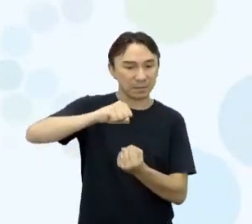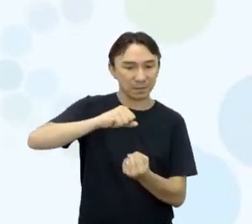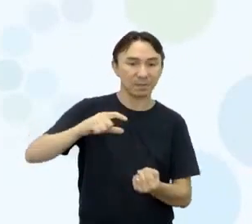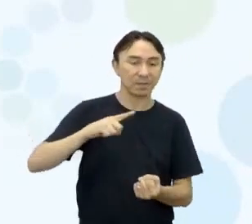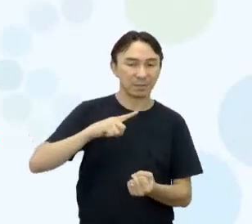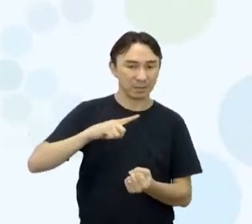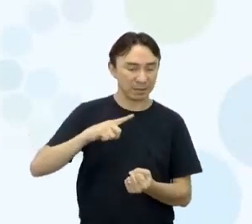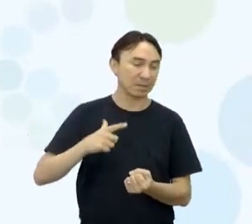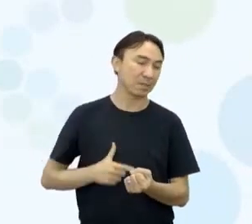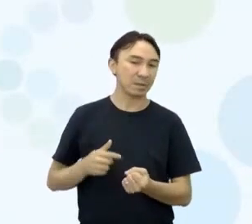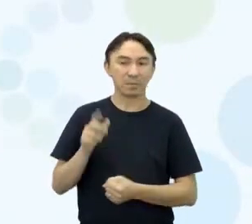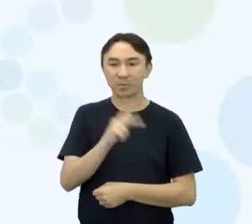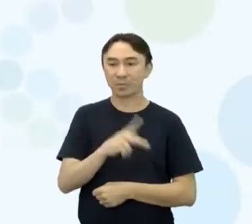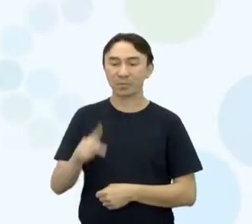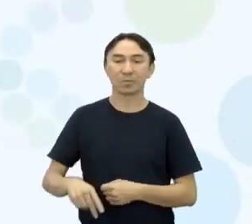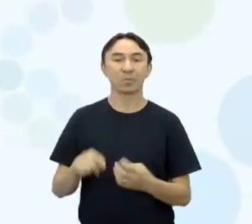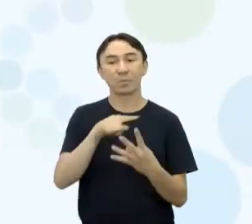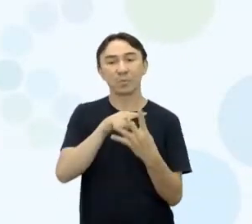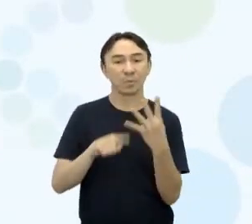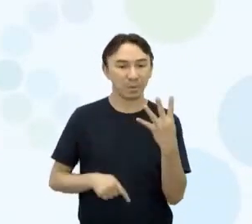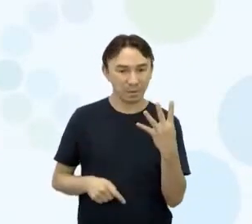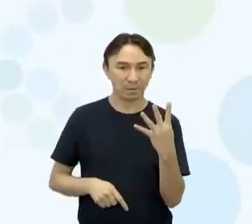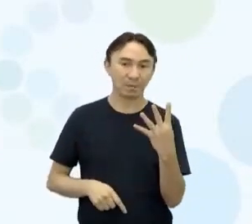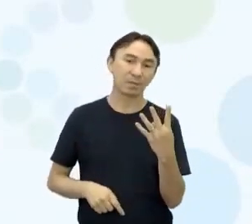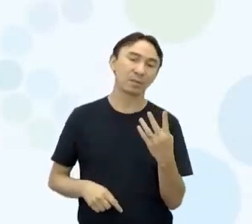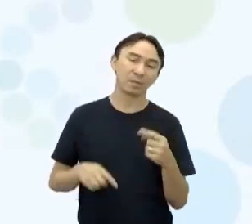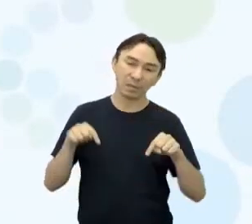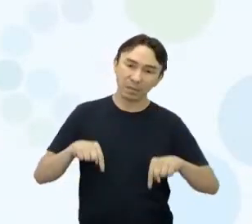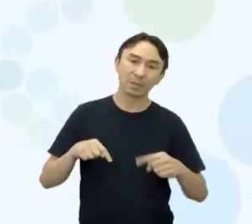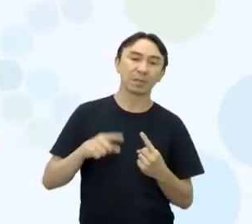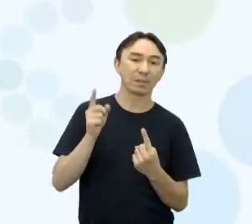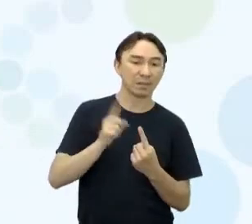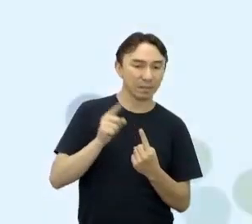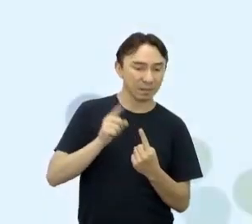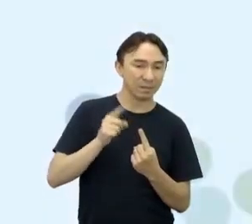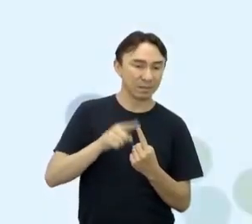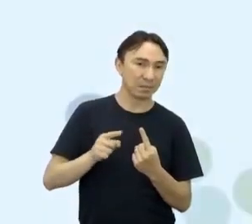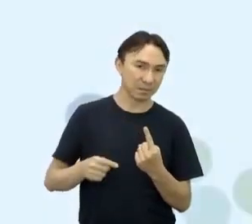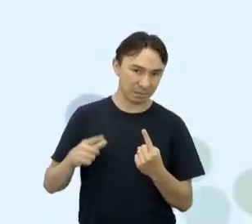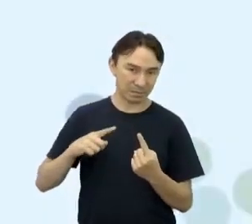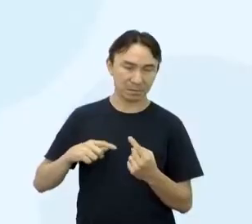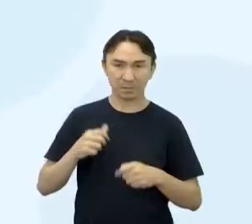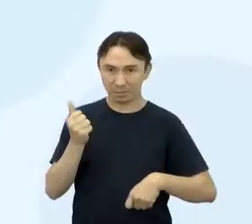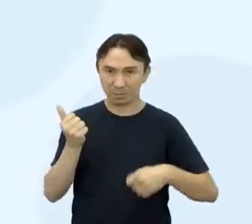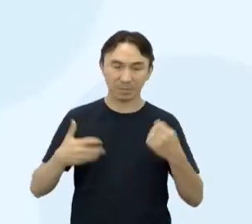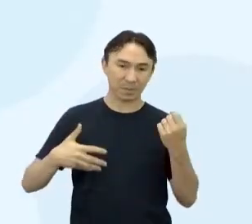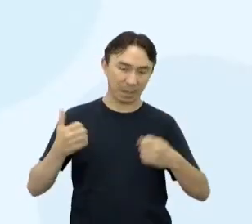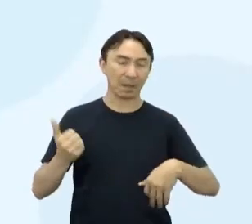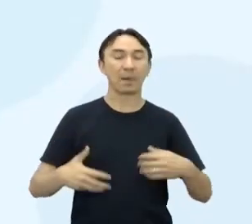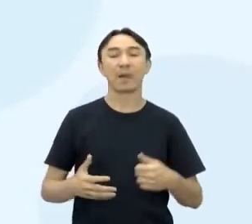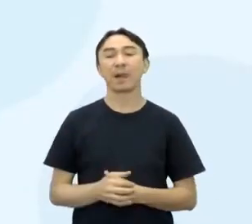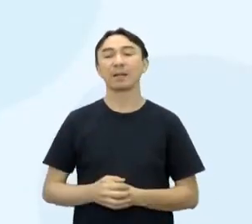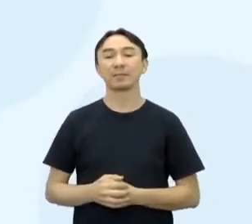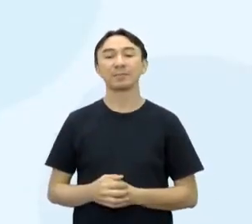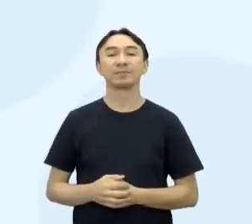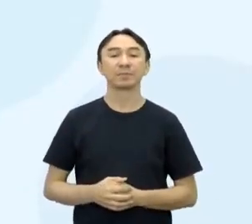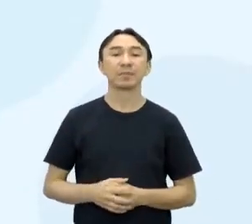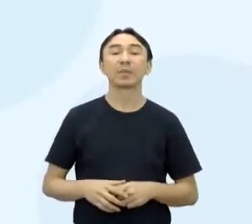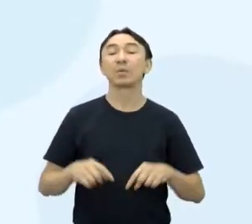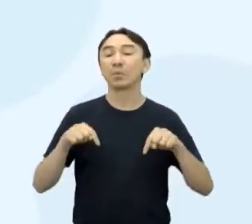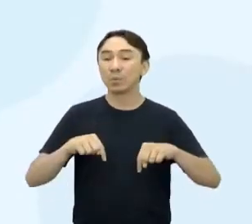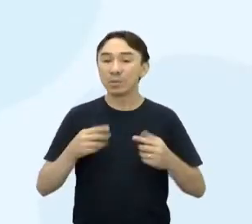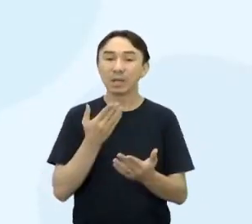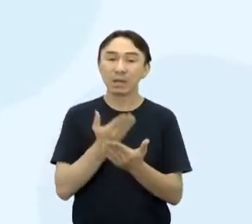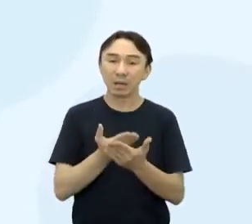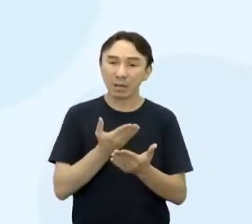vocês e eu sou a professora de vocês em Fenômenos Físicos e Interpretação de Gráficos. Estamos na aula de